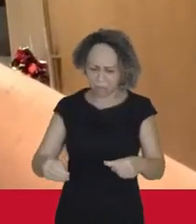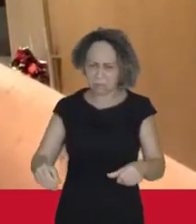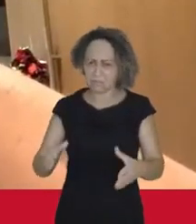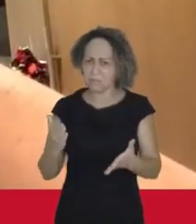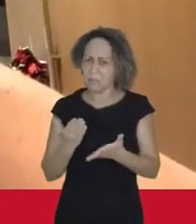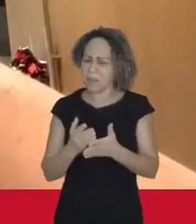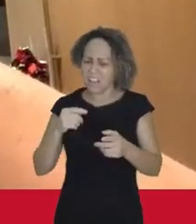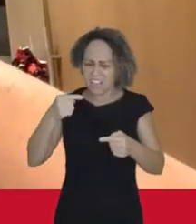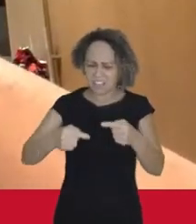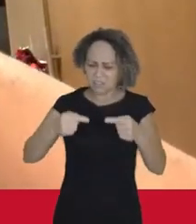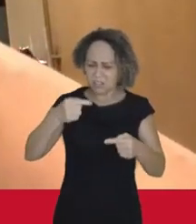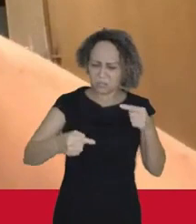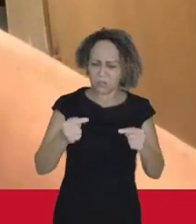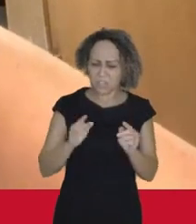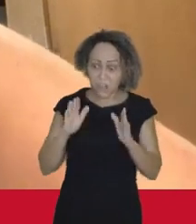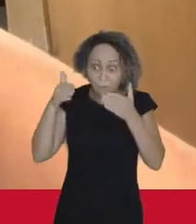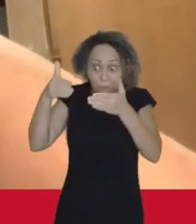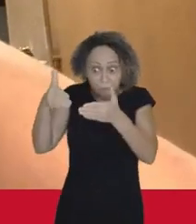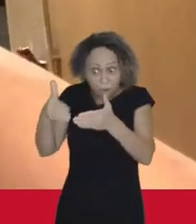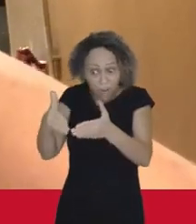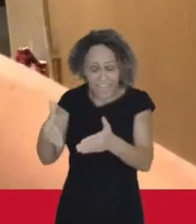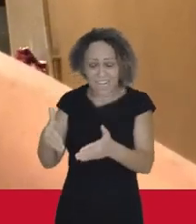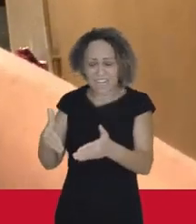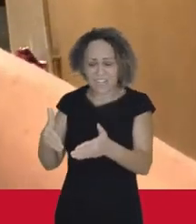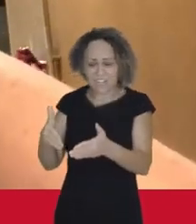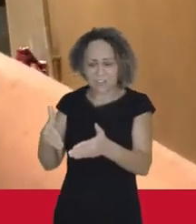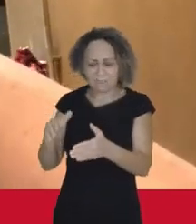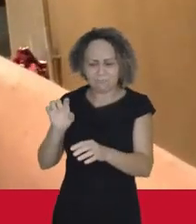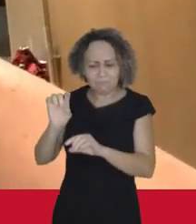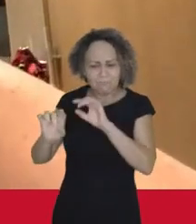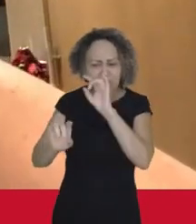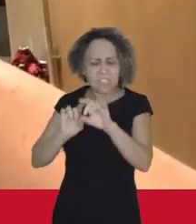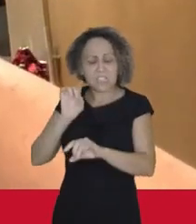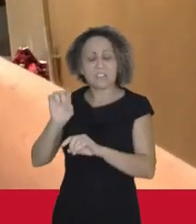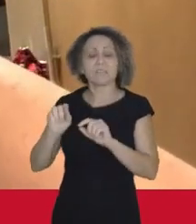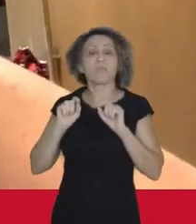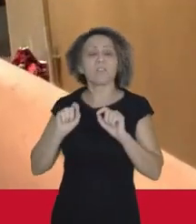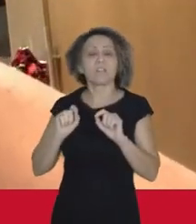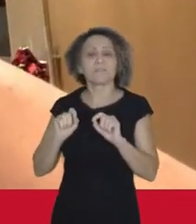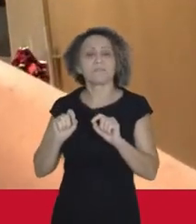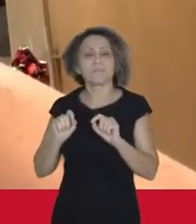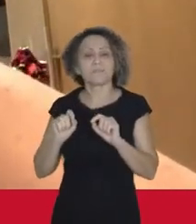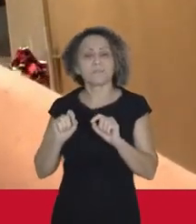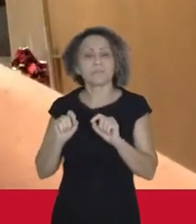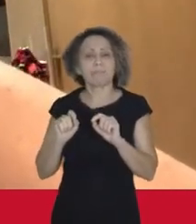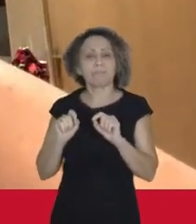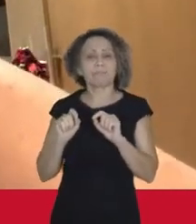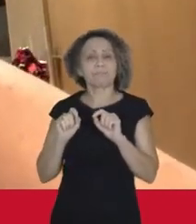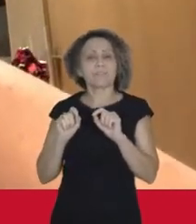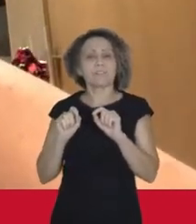de políticas específicas, é o desmonte do Estado brasileiro, né, enquanto